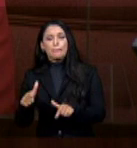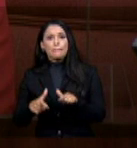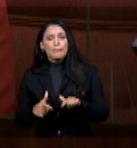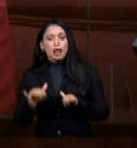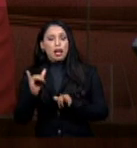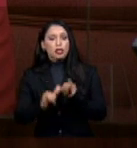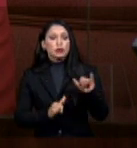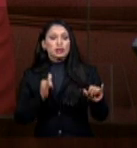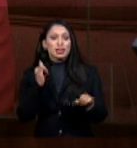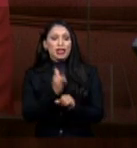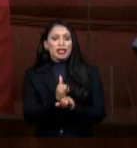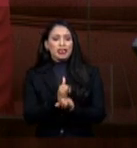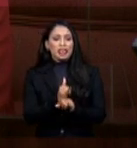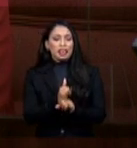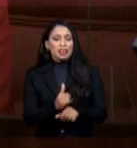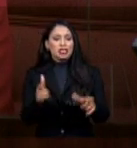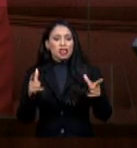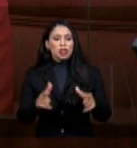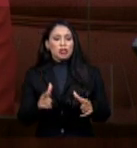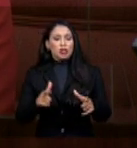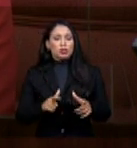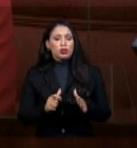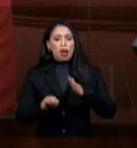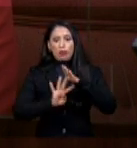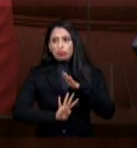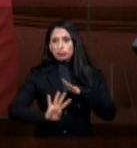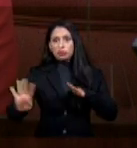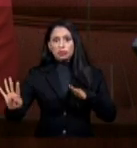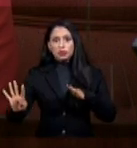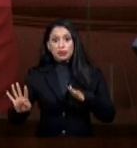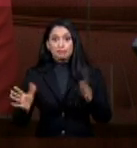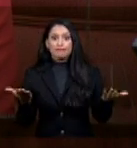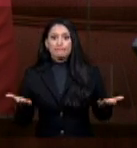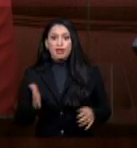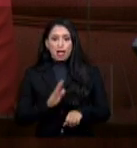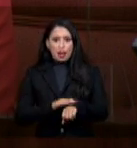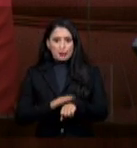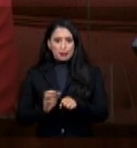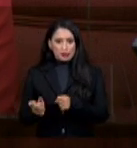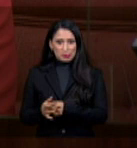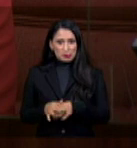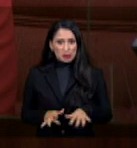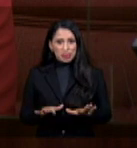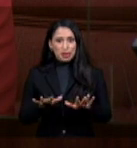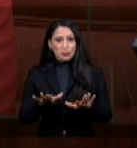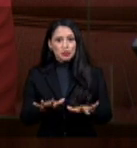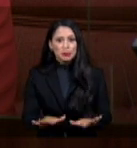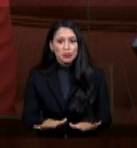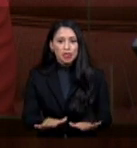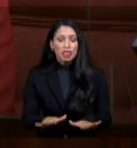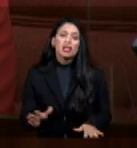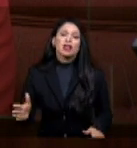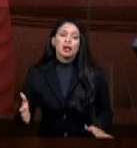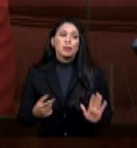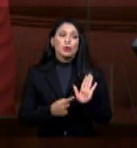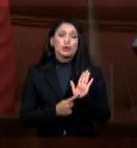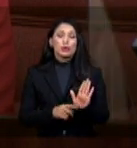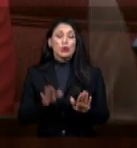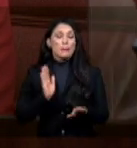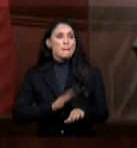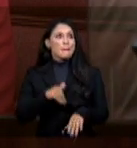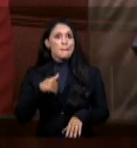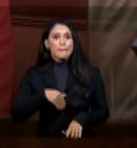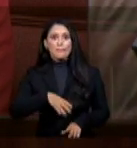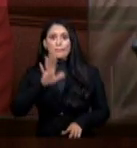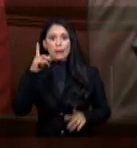de refugiados. A pandemia COVID-19 exacerbou ainda mais essa violência em todo